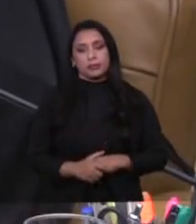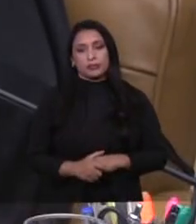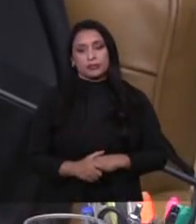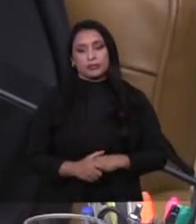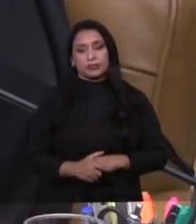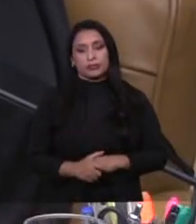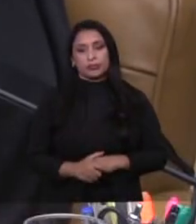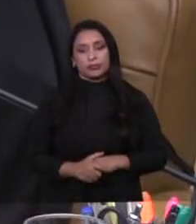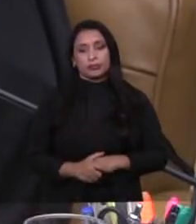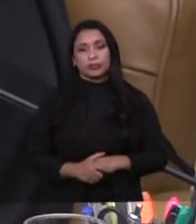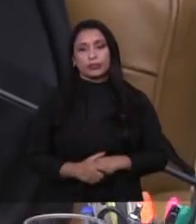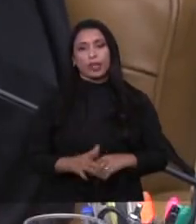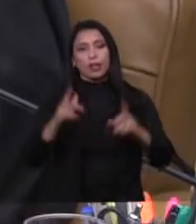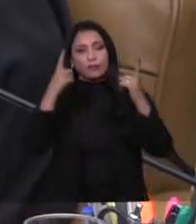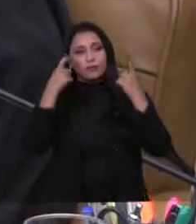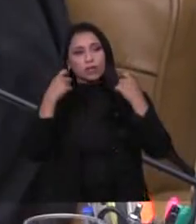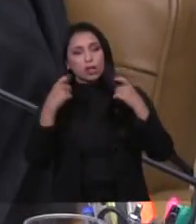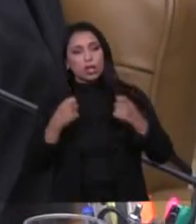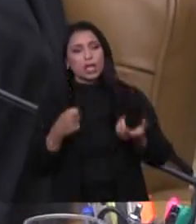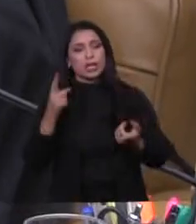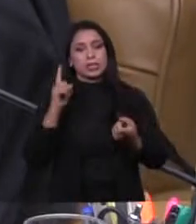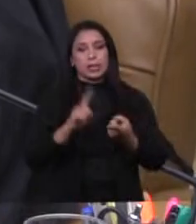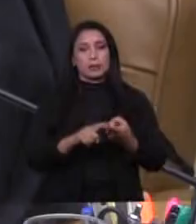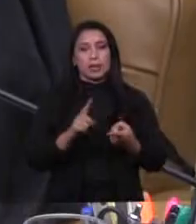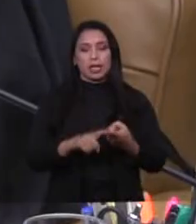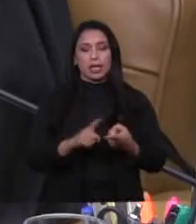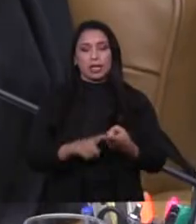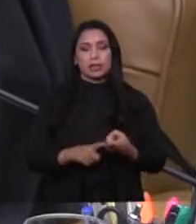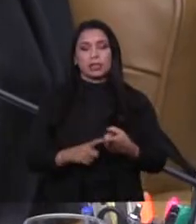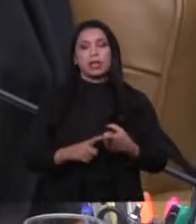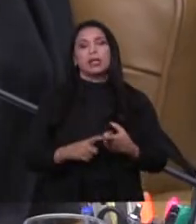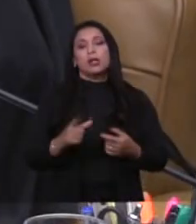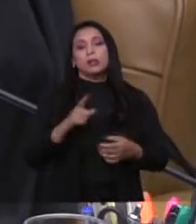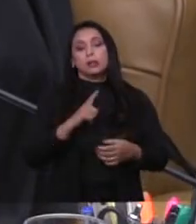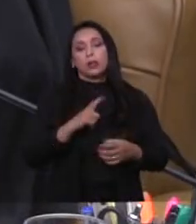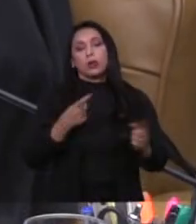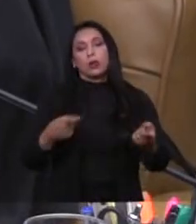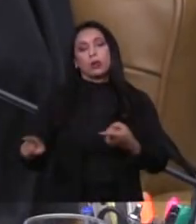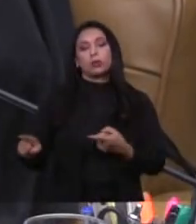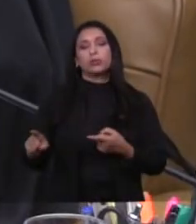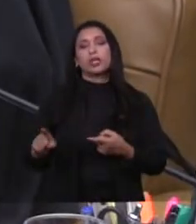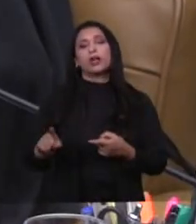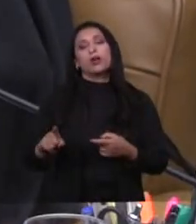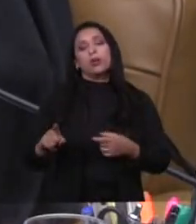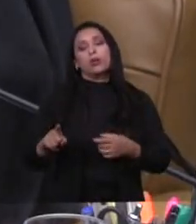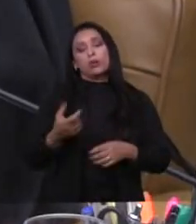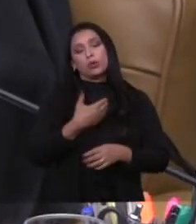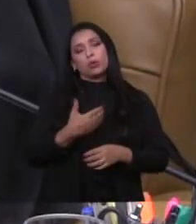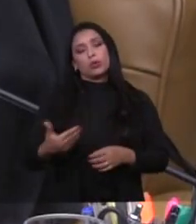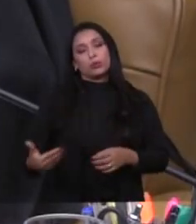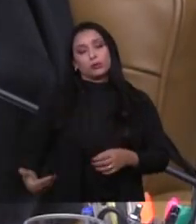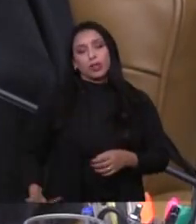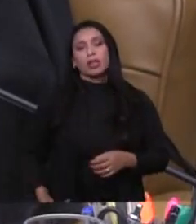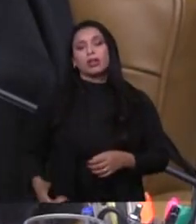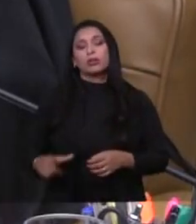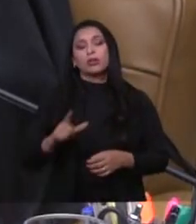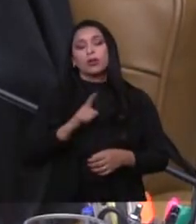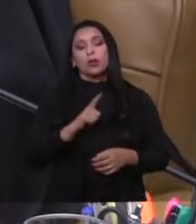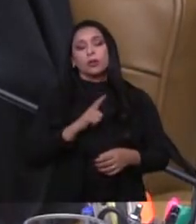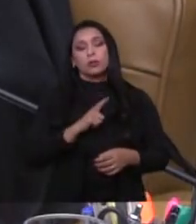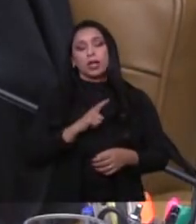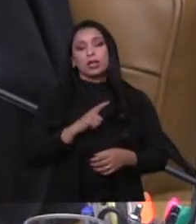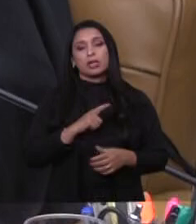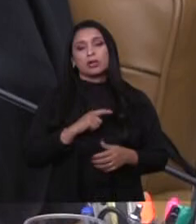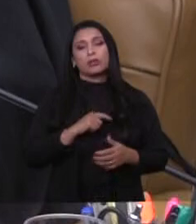de violência ou grave ameaça, da abolição do Estado Democrático de Direito, impedindo ou restringindo o exercício dos